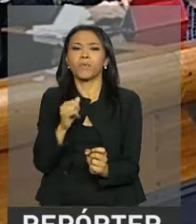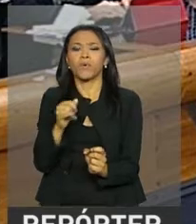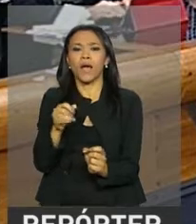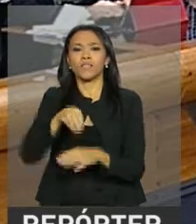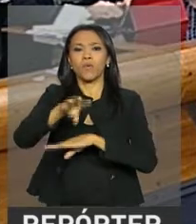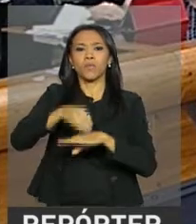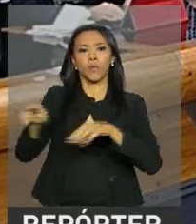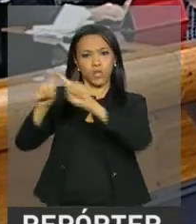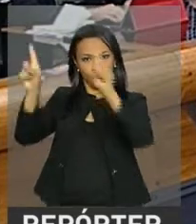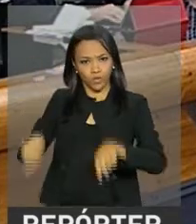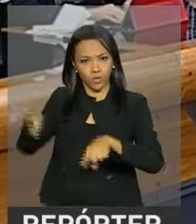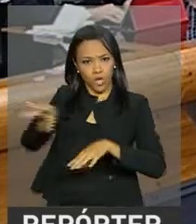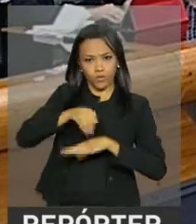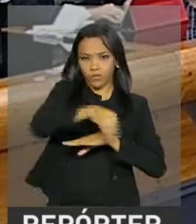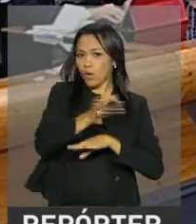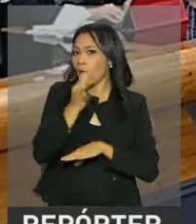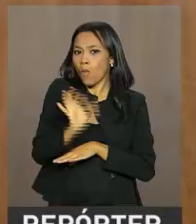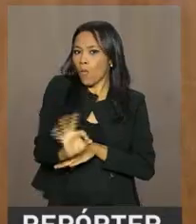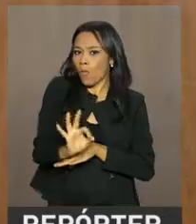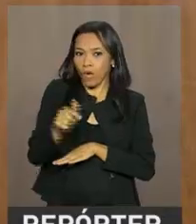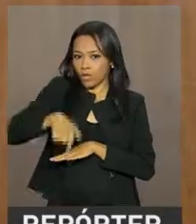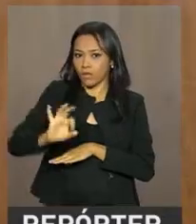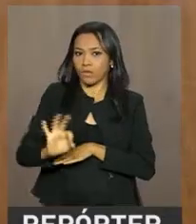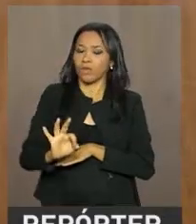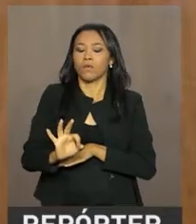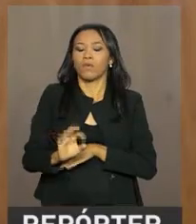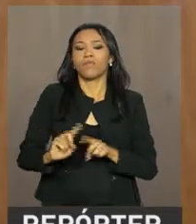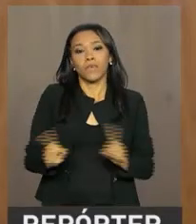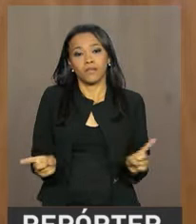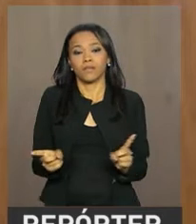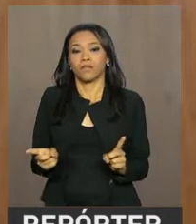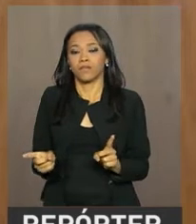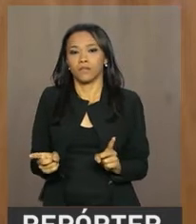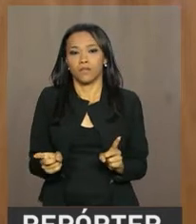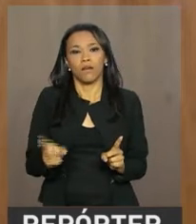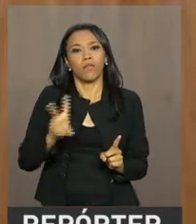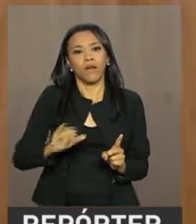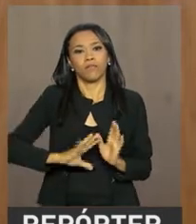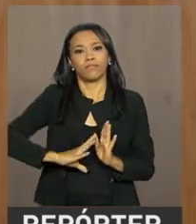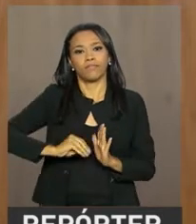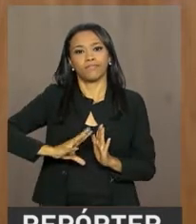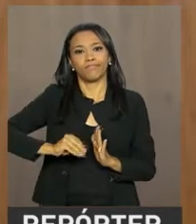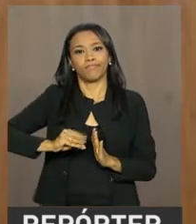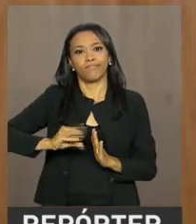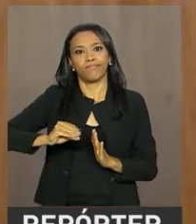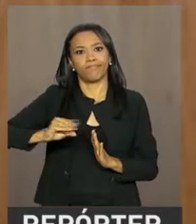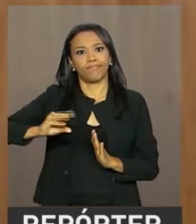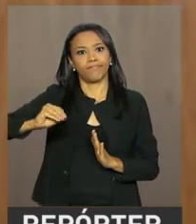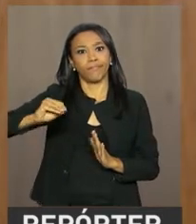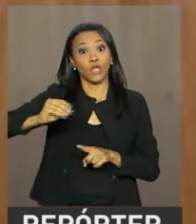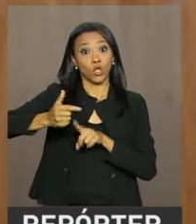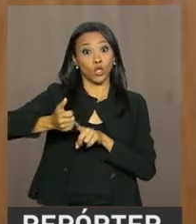julgado posteriormente pelo tesouro nacional não é aqui mas enfim é vai crescendo constantemente quando pega em